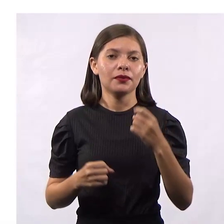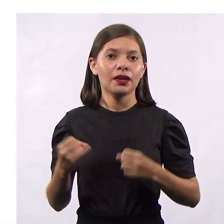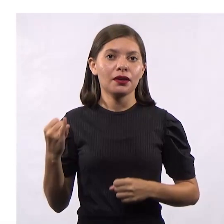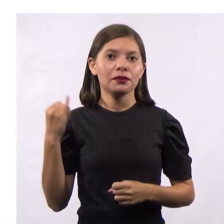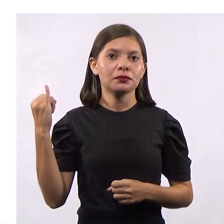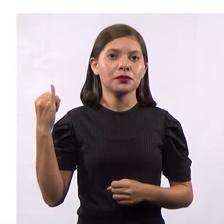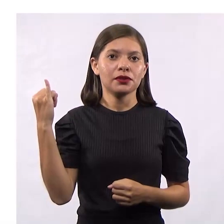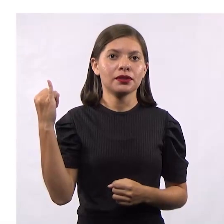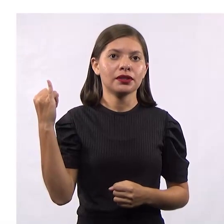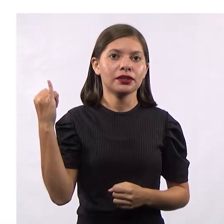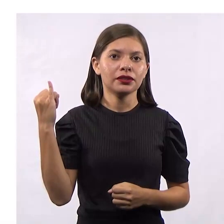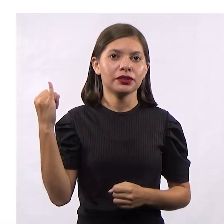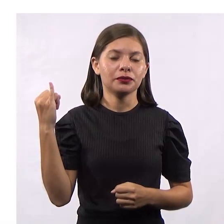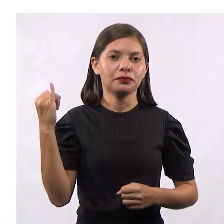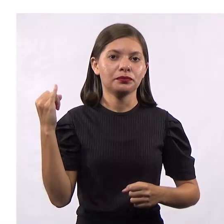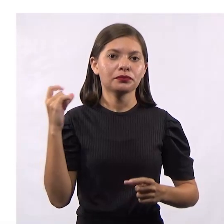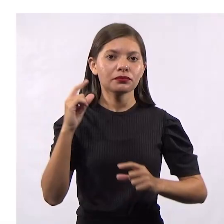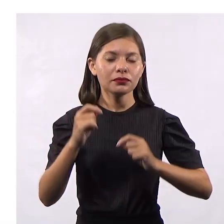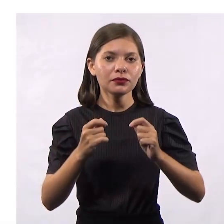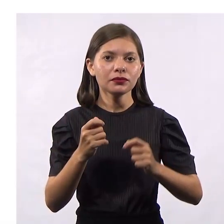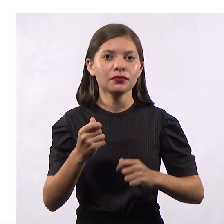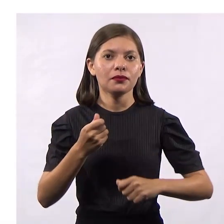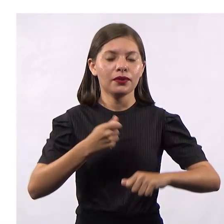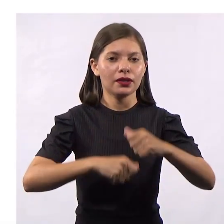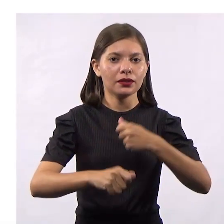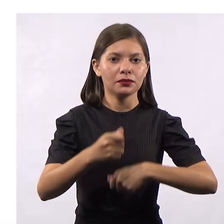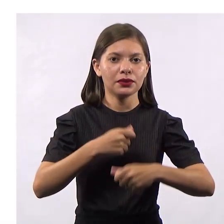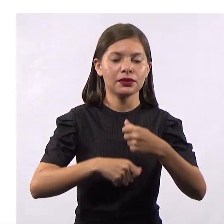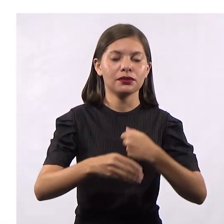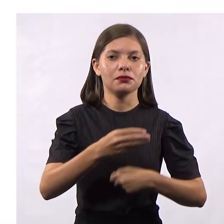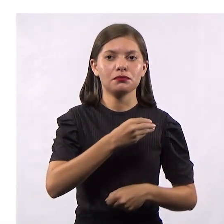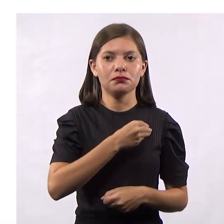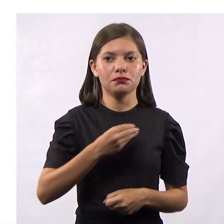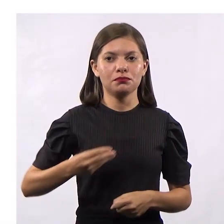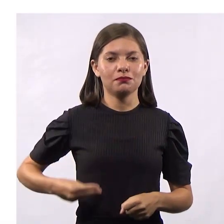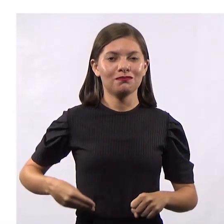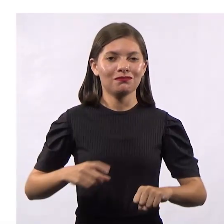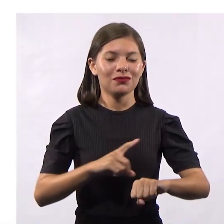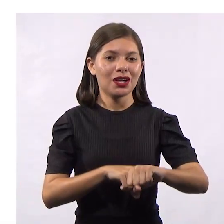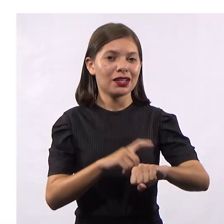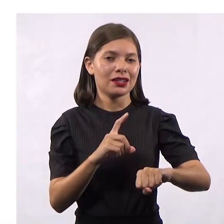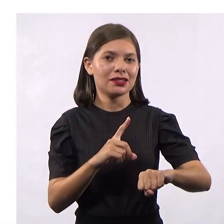outra hipótese bem importante. Se a dona administração pública